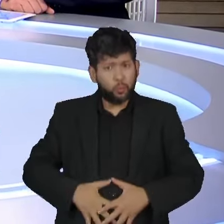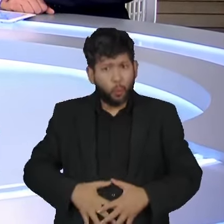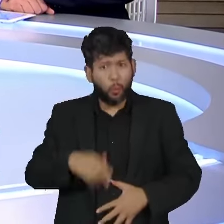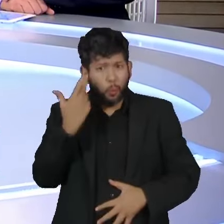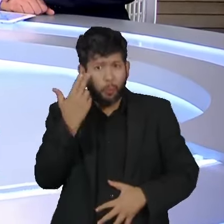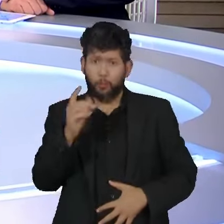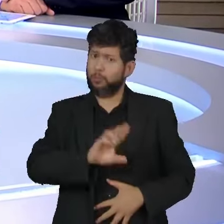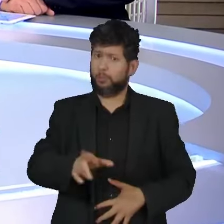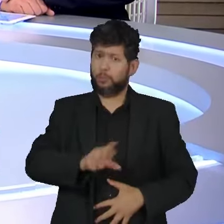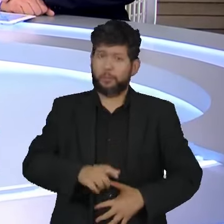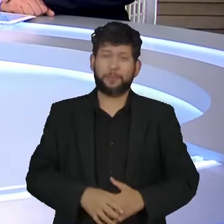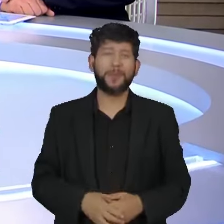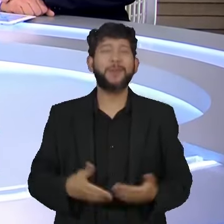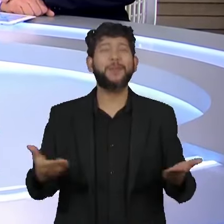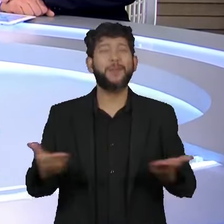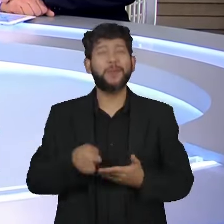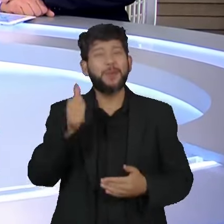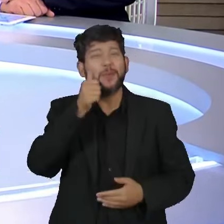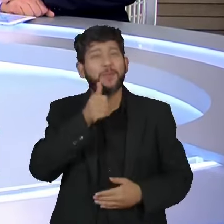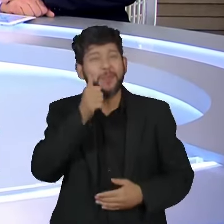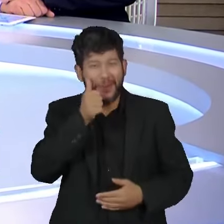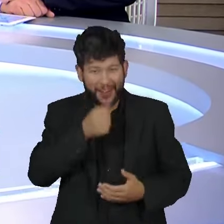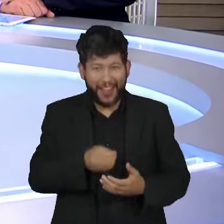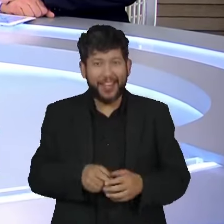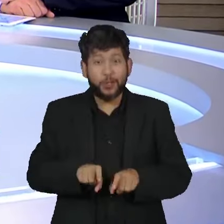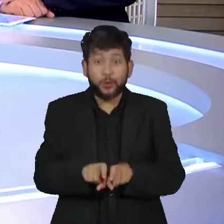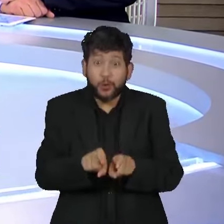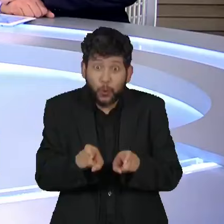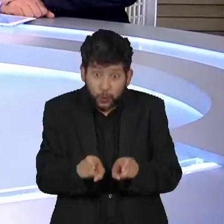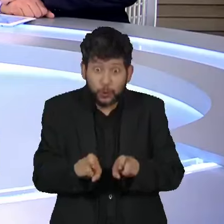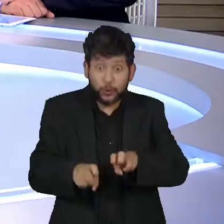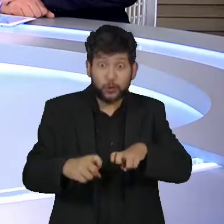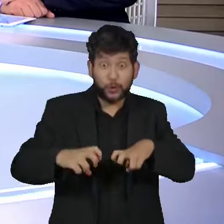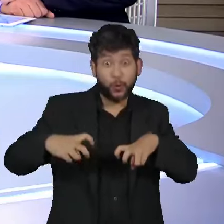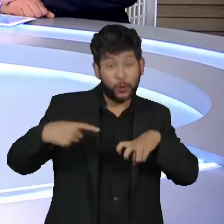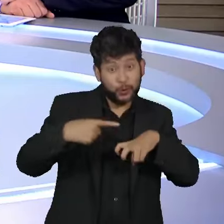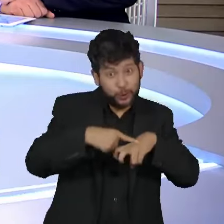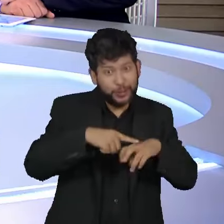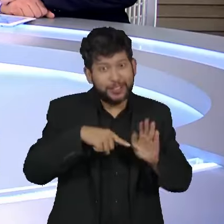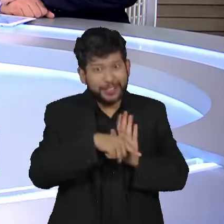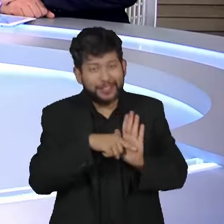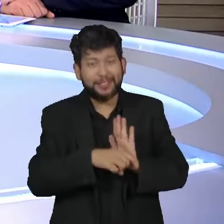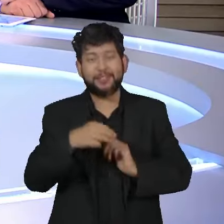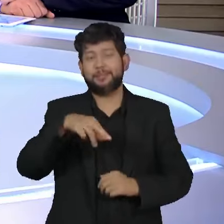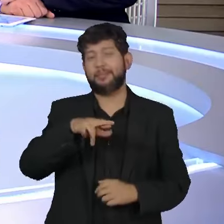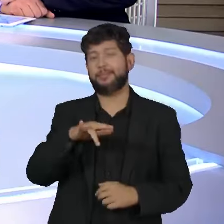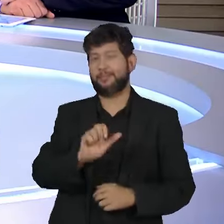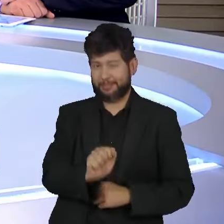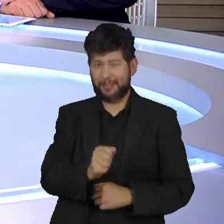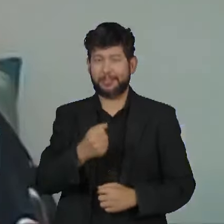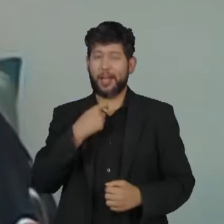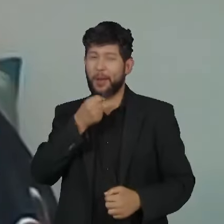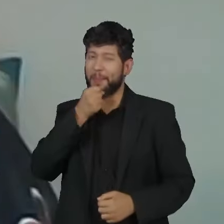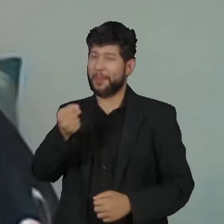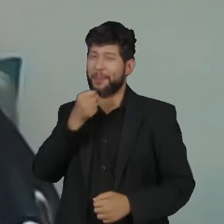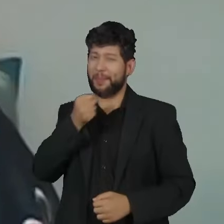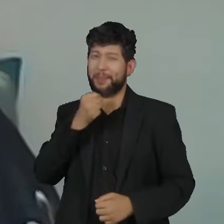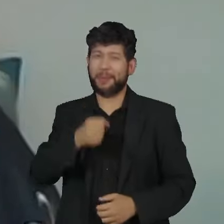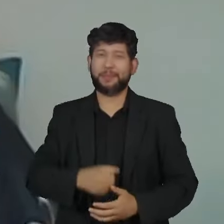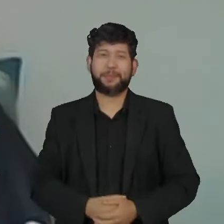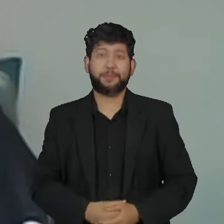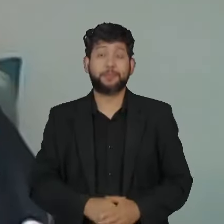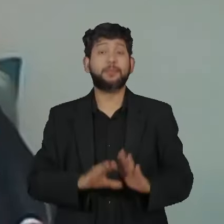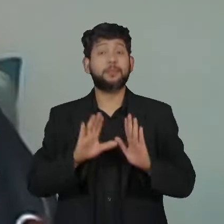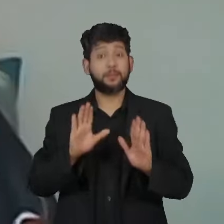assunto, eu conversei com a ginecologista e vice-presidente da Comissão da Endometriose, Márcia Mendonça Carneiro.